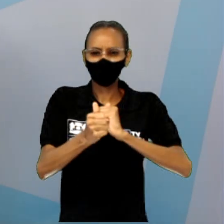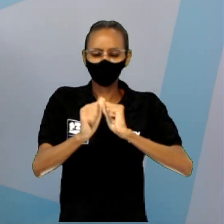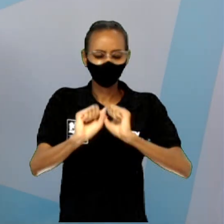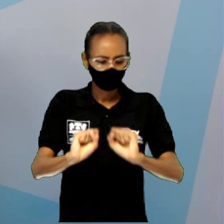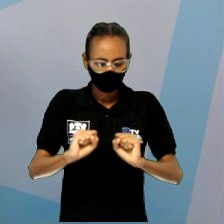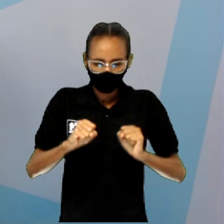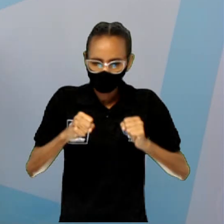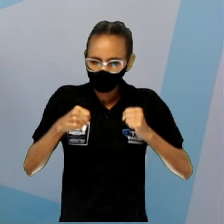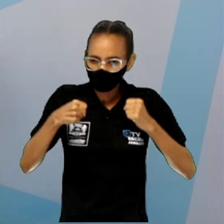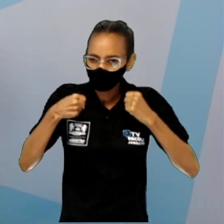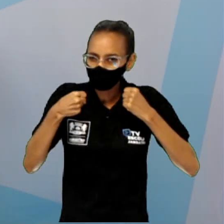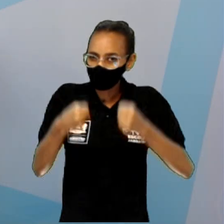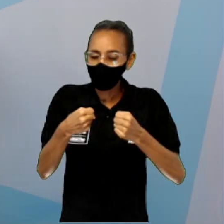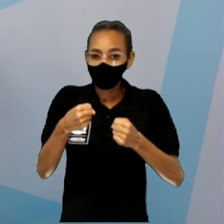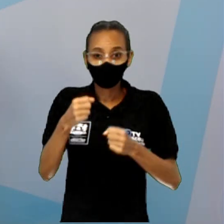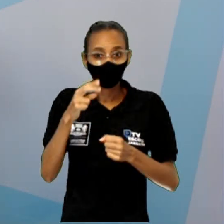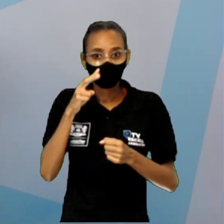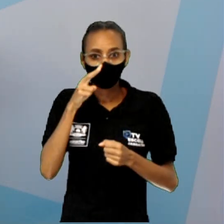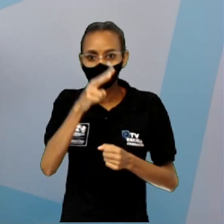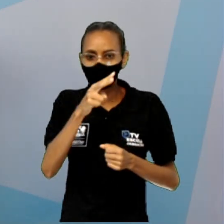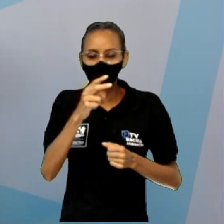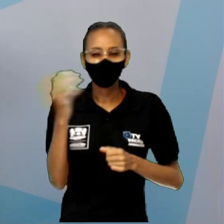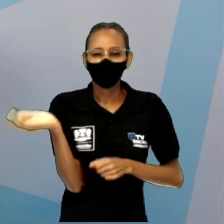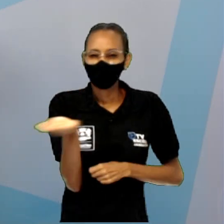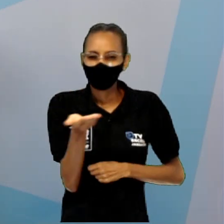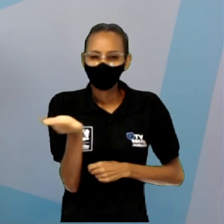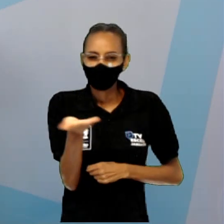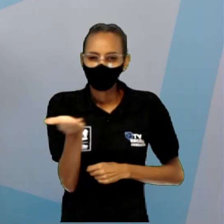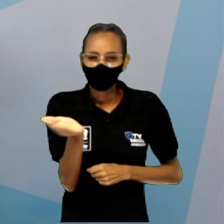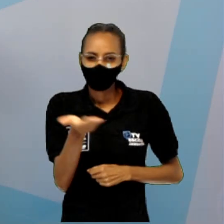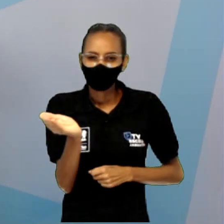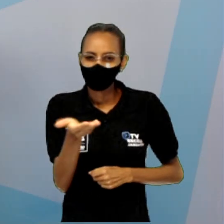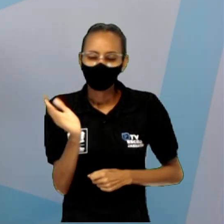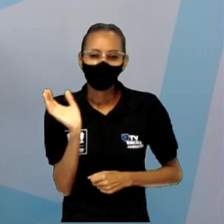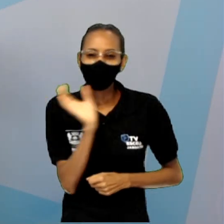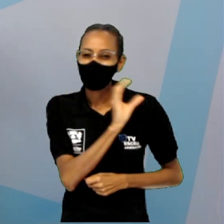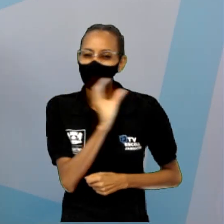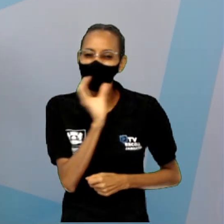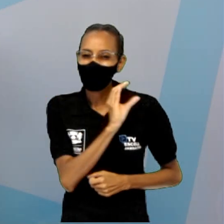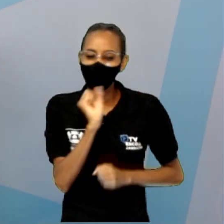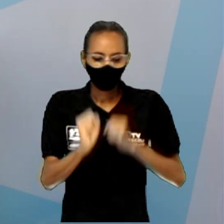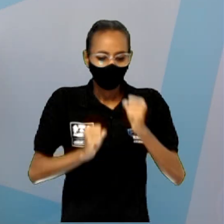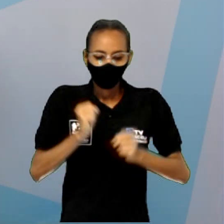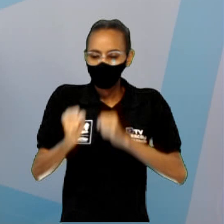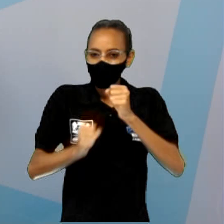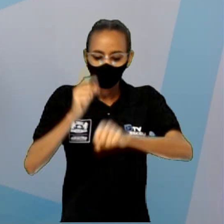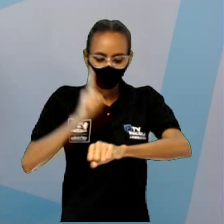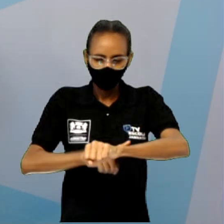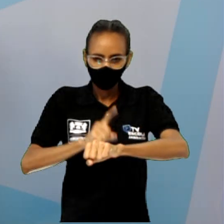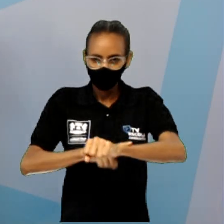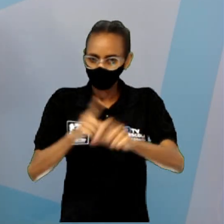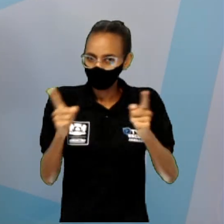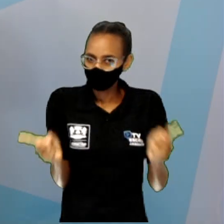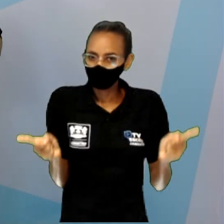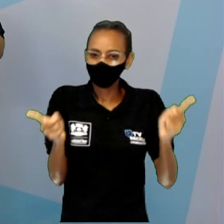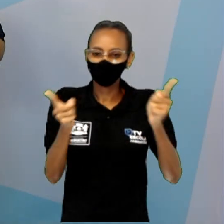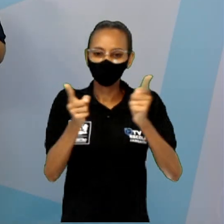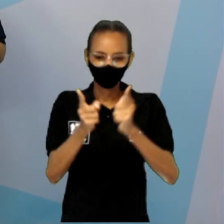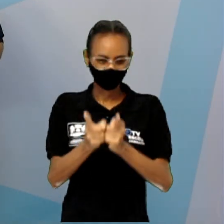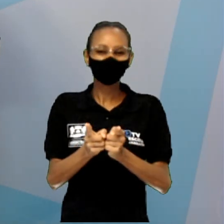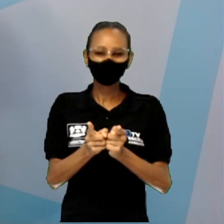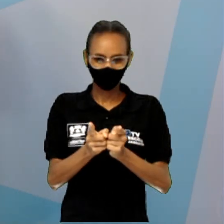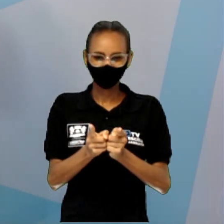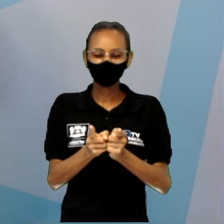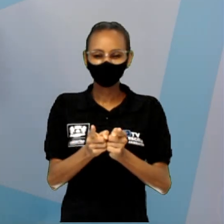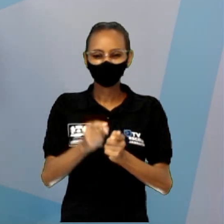de si, ok? Na maior velocidade que ele conseguir fazer e no menor tempo possível, ok? São o